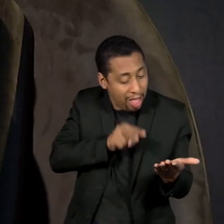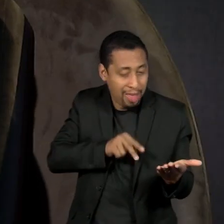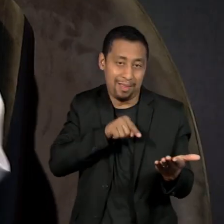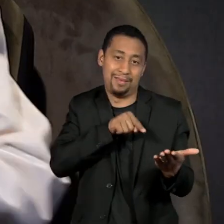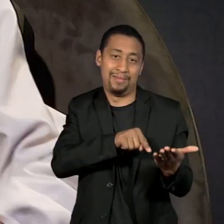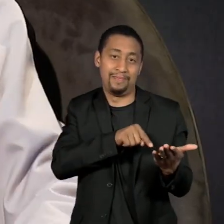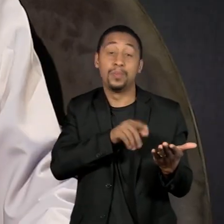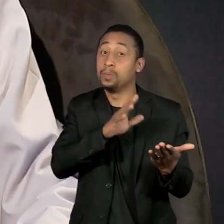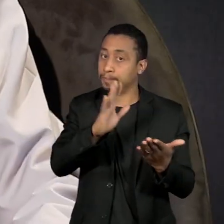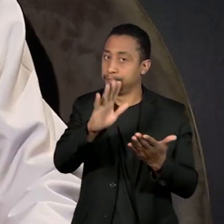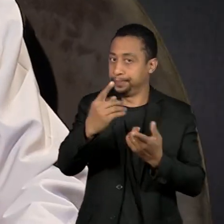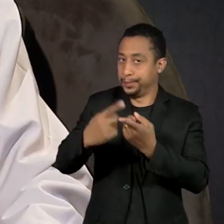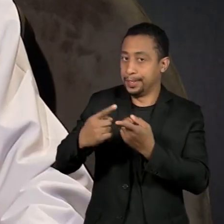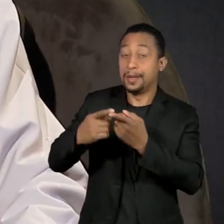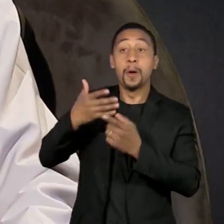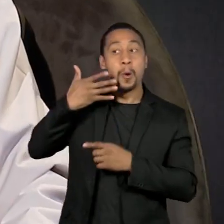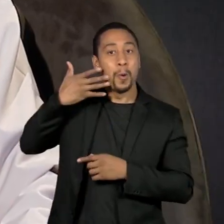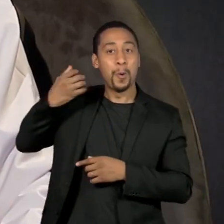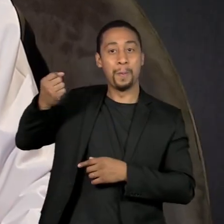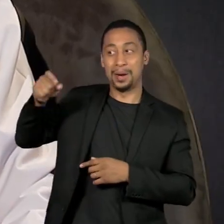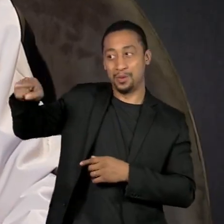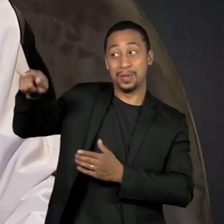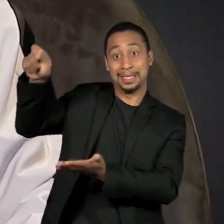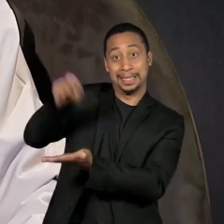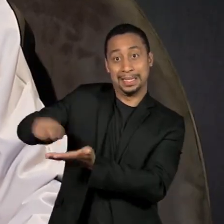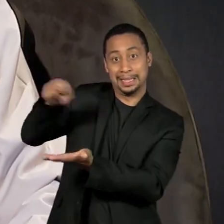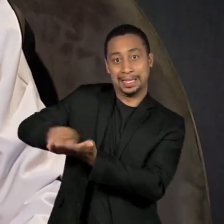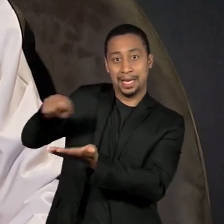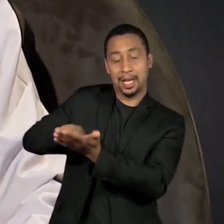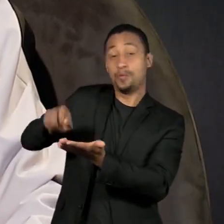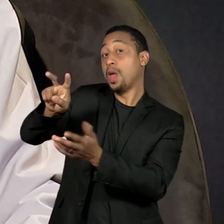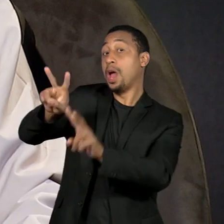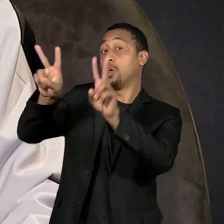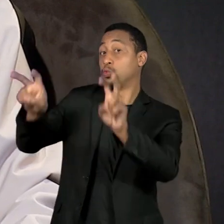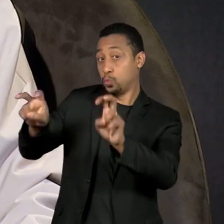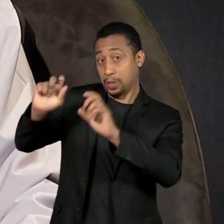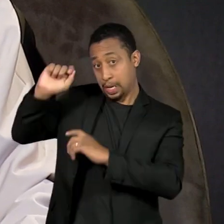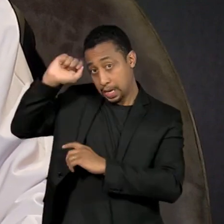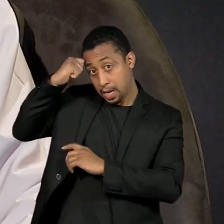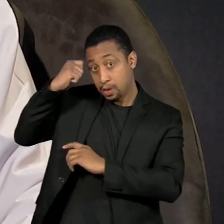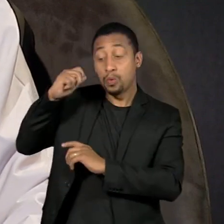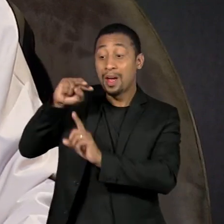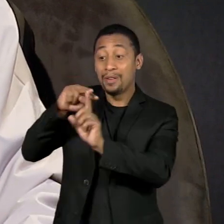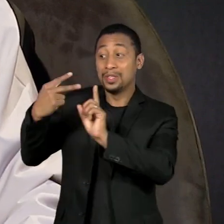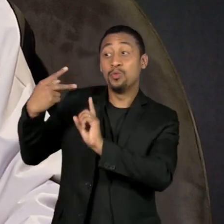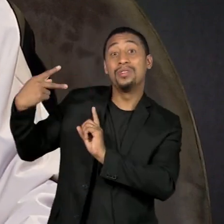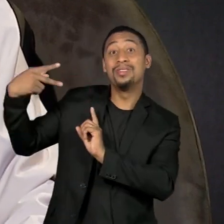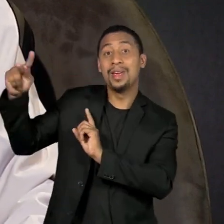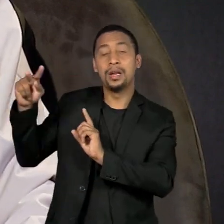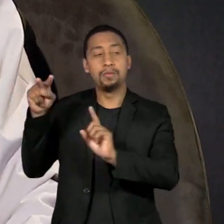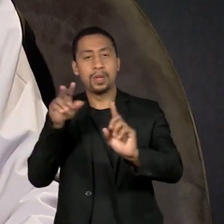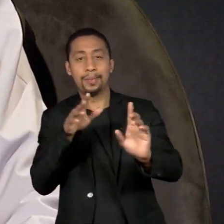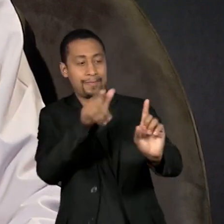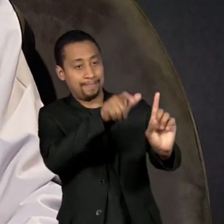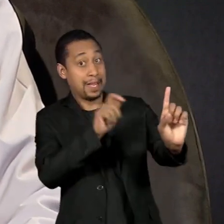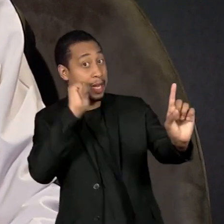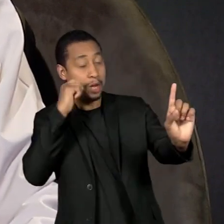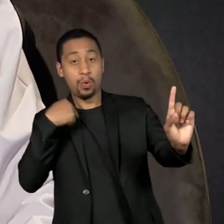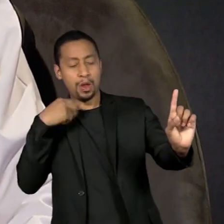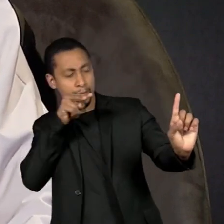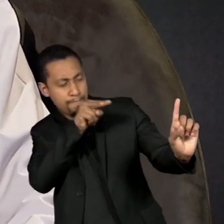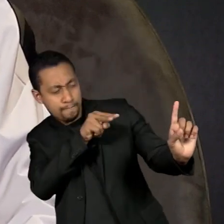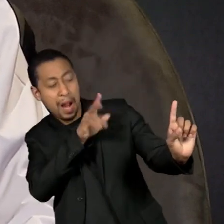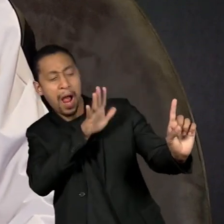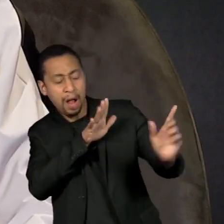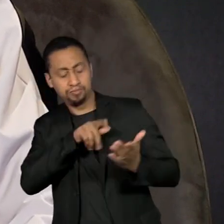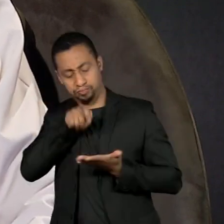o negro, ele está escrevendo sobre ele mesmo, ou seja, a visão que eu tenho do outro. Então, agora,